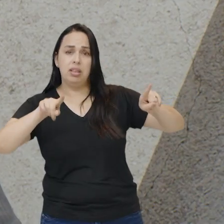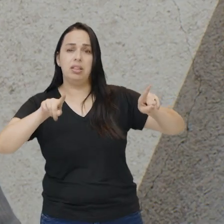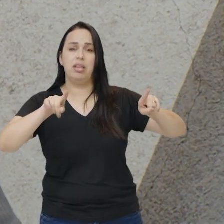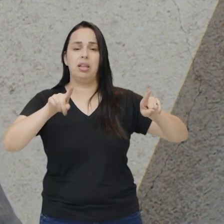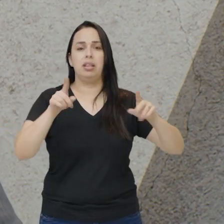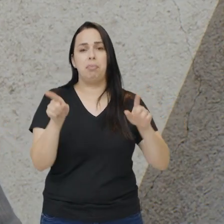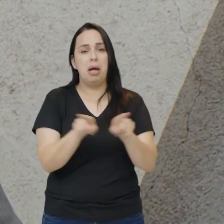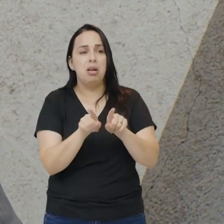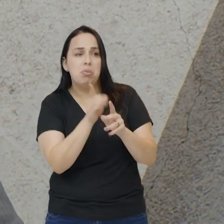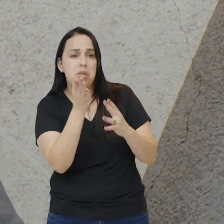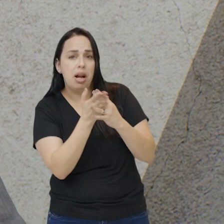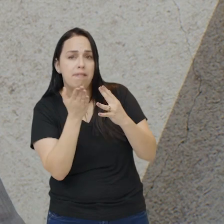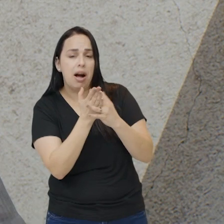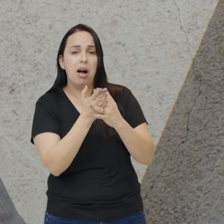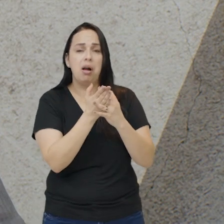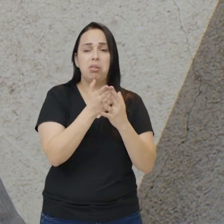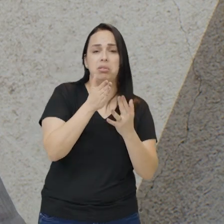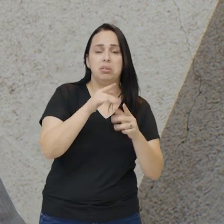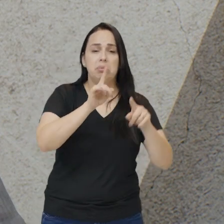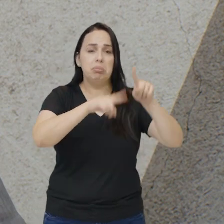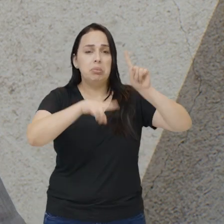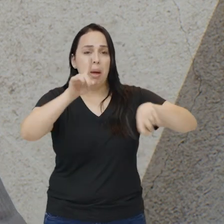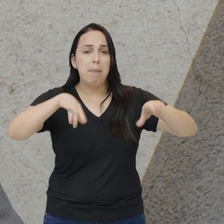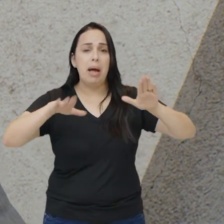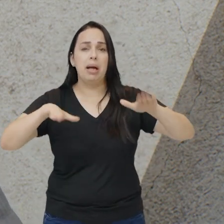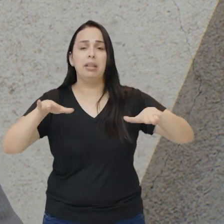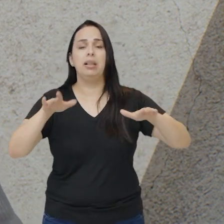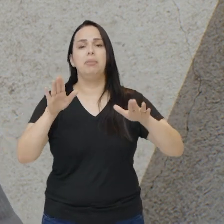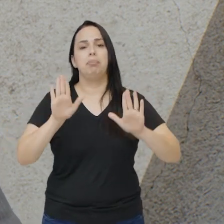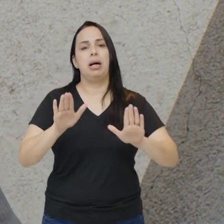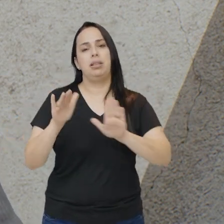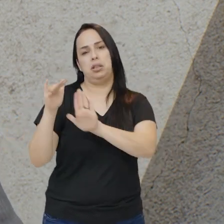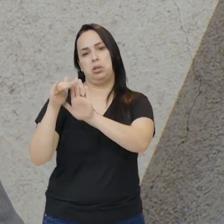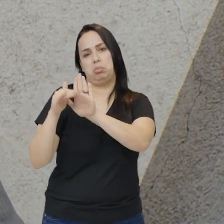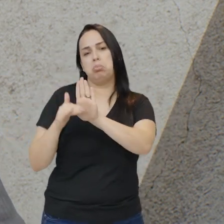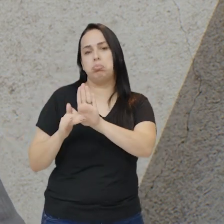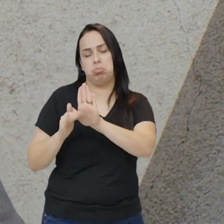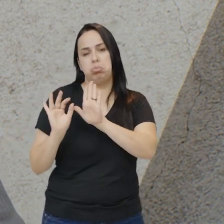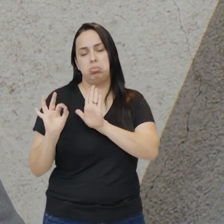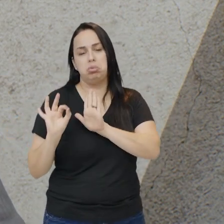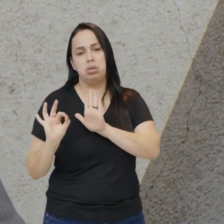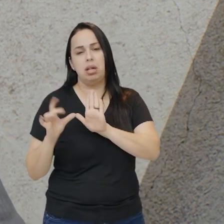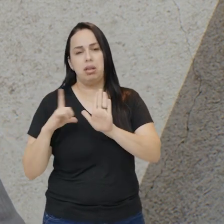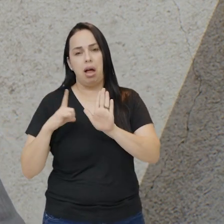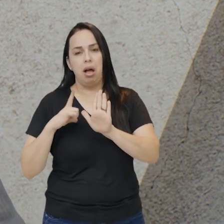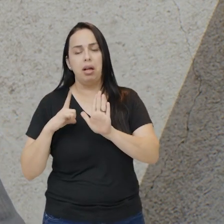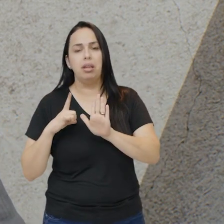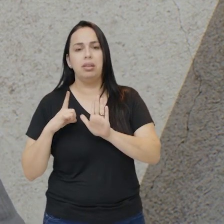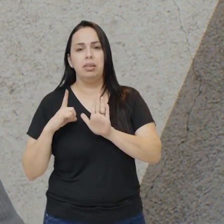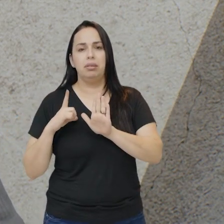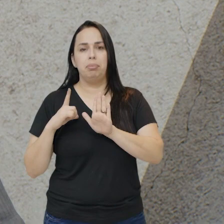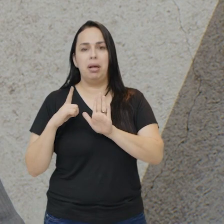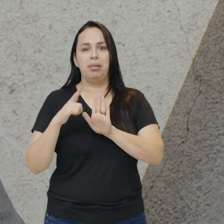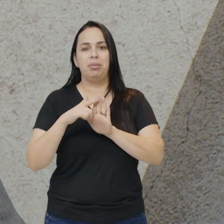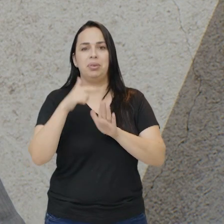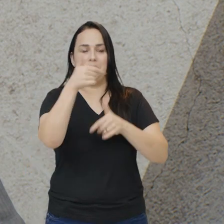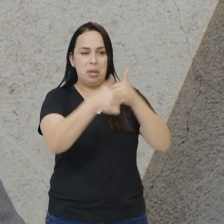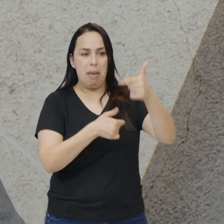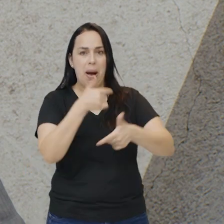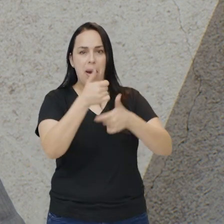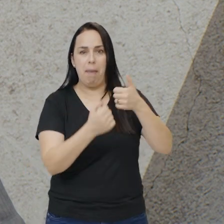pausas obrigatórias aí até para manter, né, um padrão de classe, vamos dizer assim, né, para não ser um trabalho